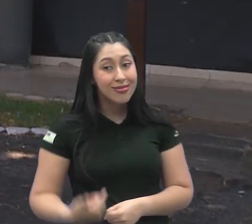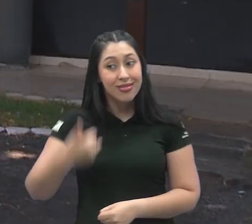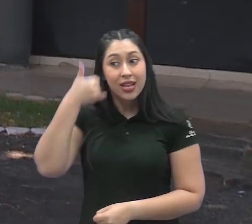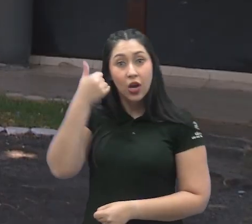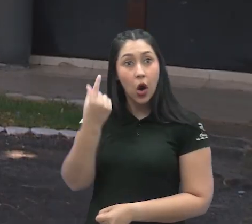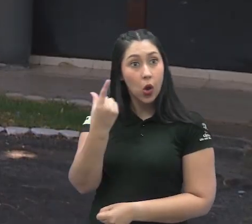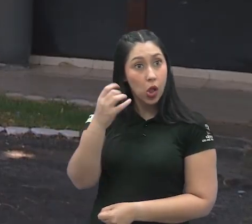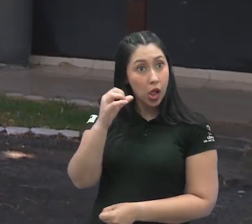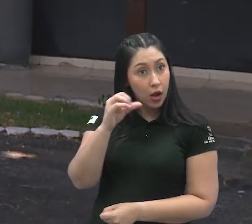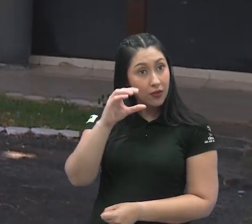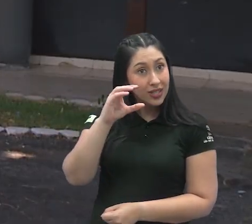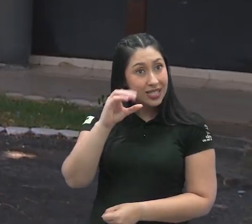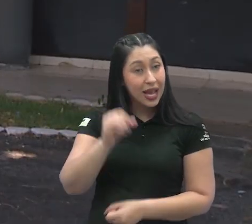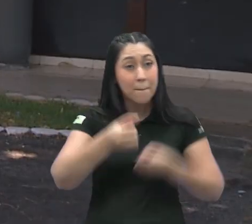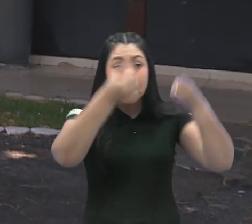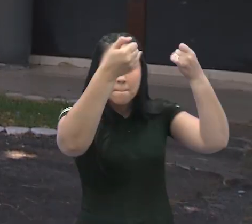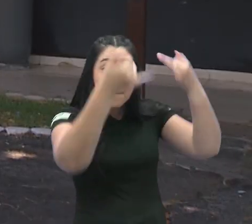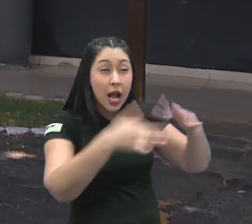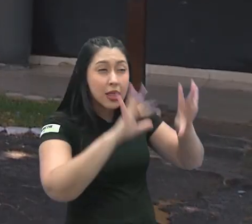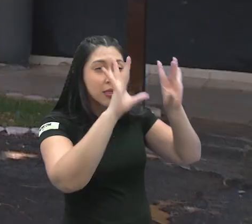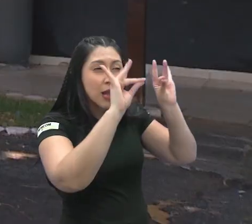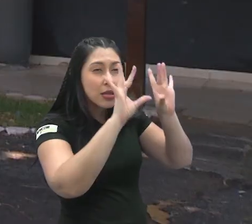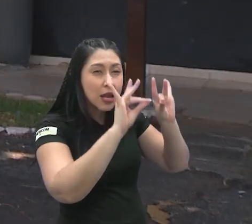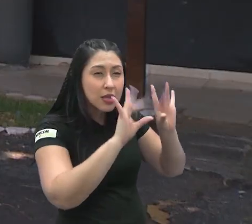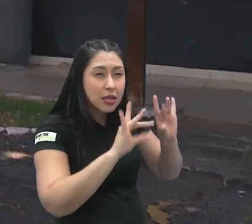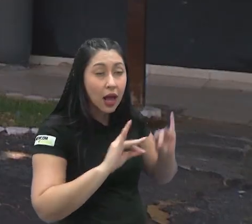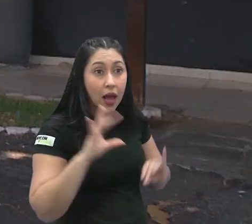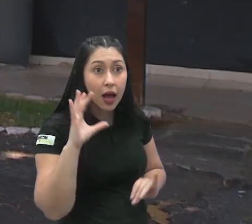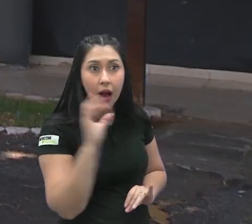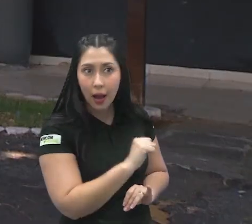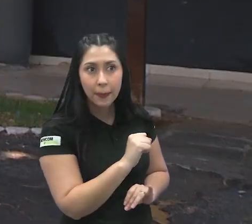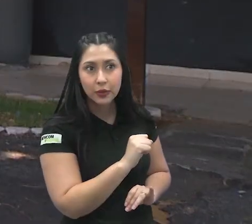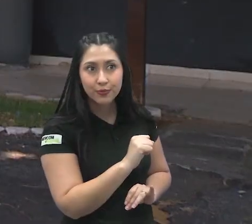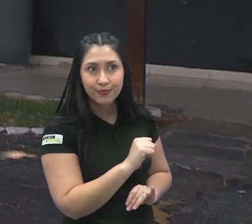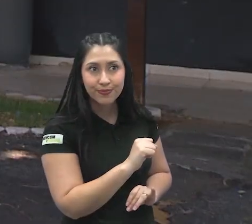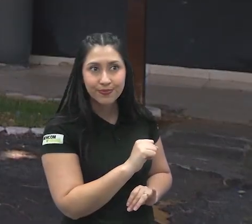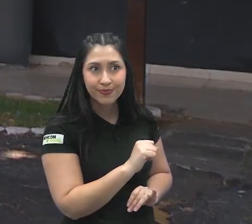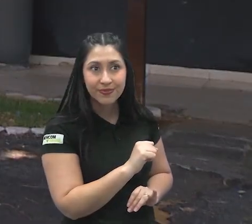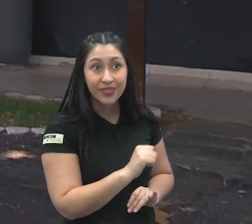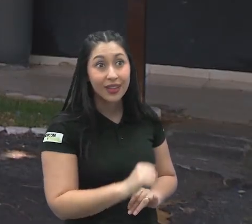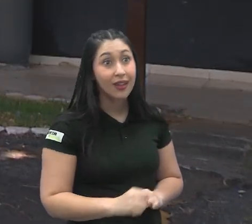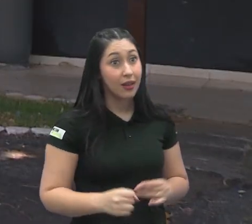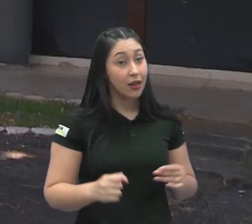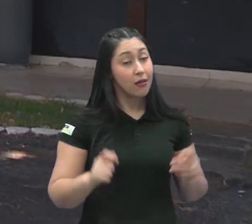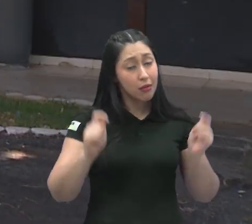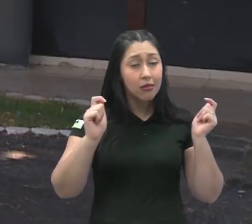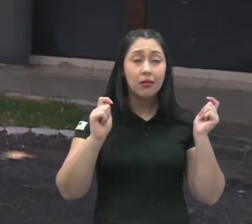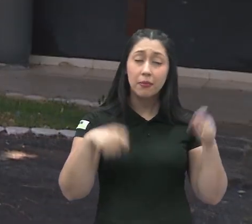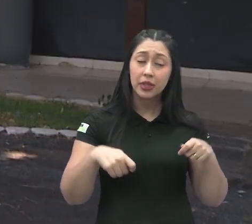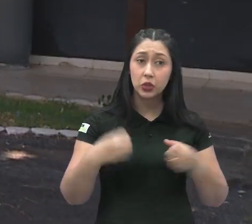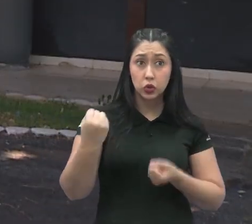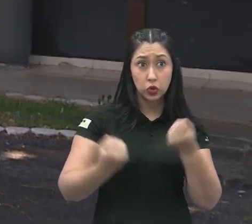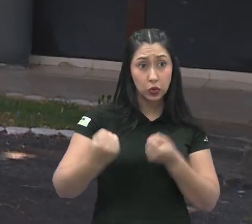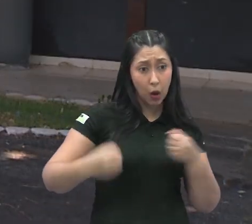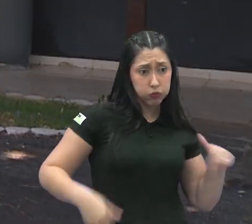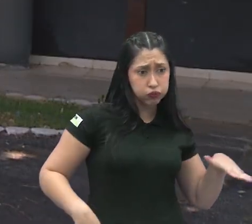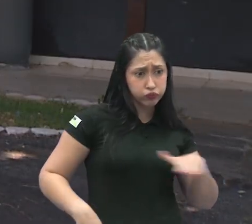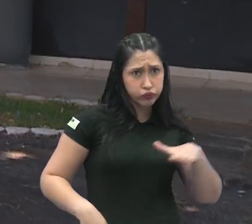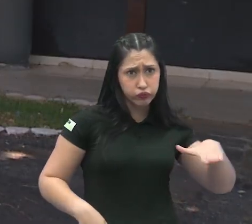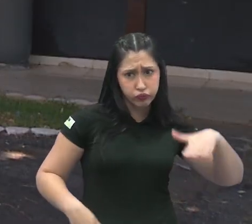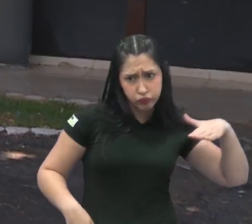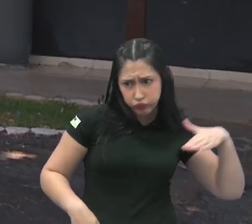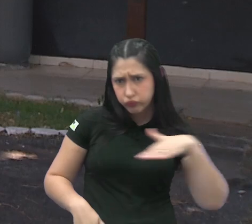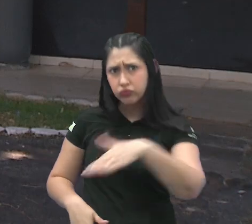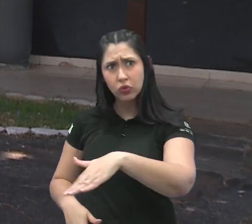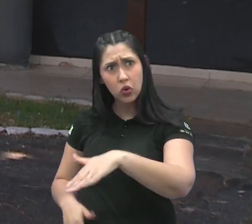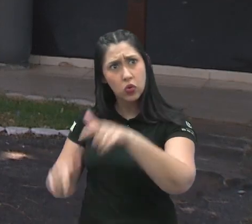ligando o 90, passando as informações da maneira mais detalhada possível e mais rápida possível, a chance e a possibilidade de que uma viatura que está